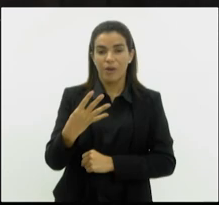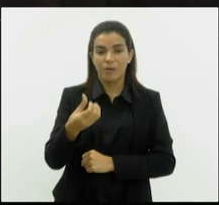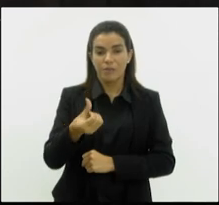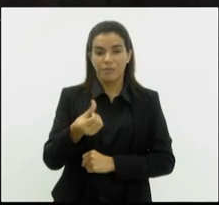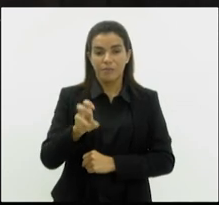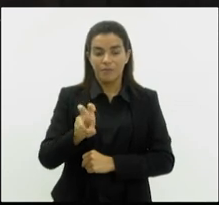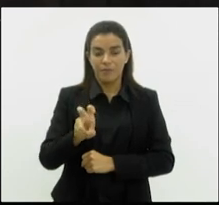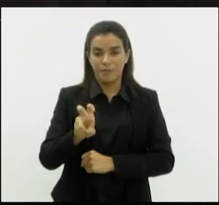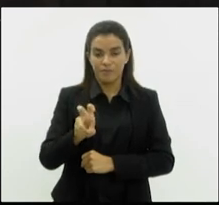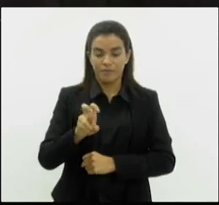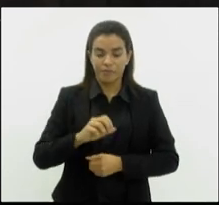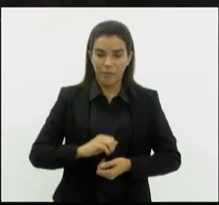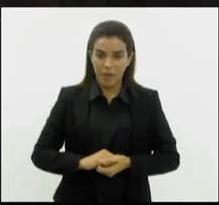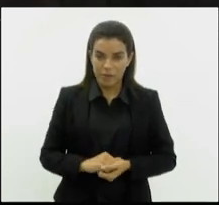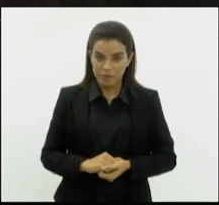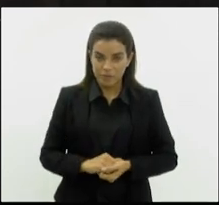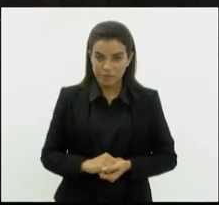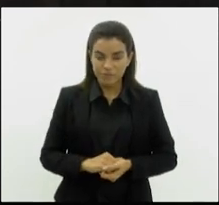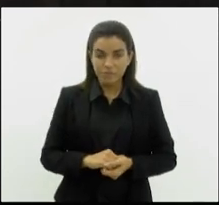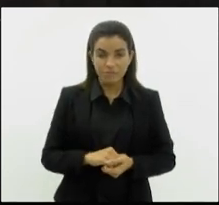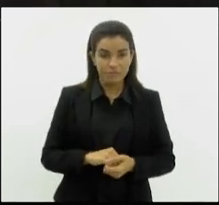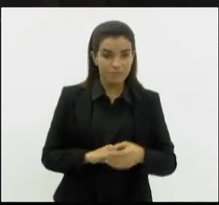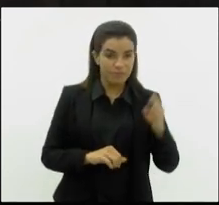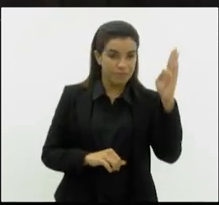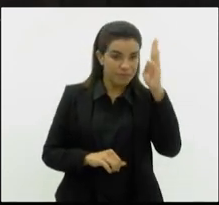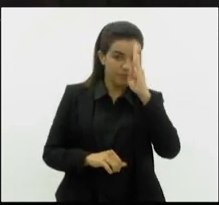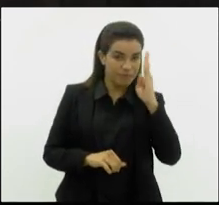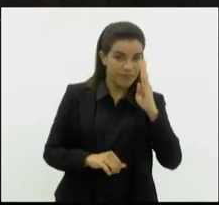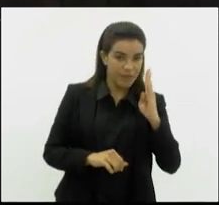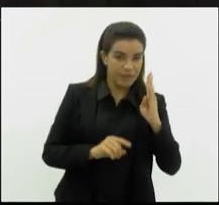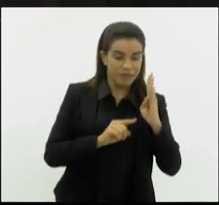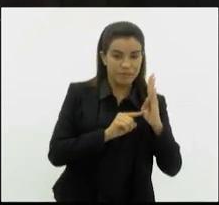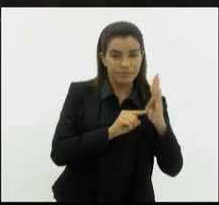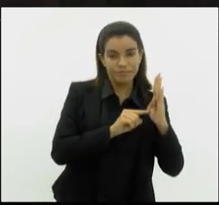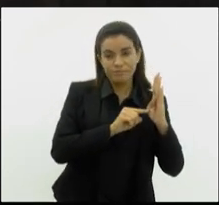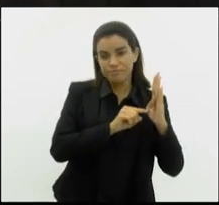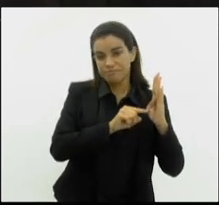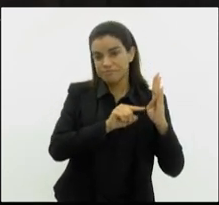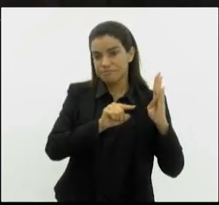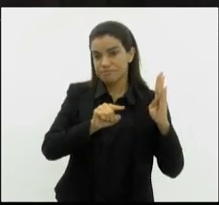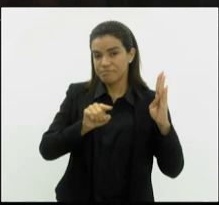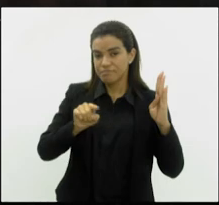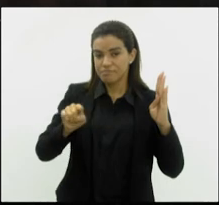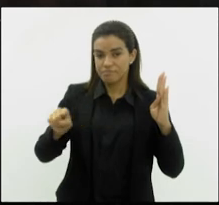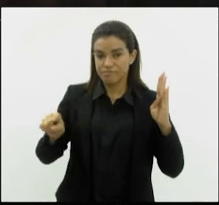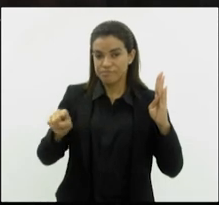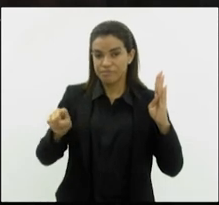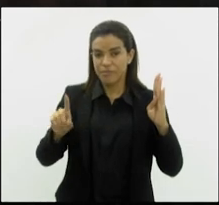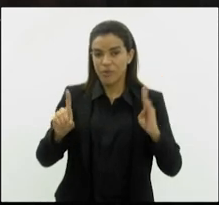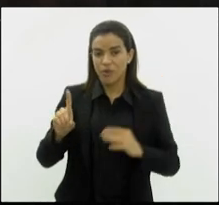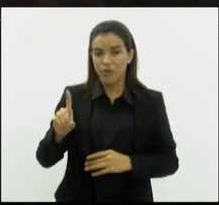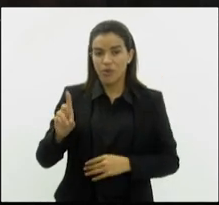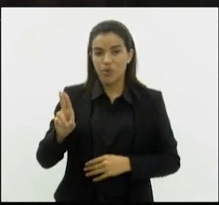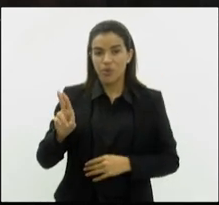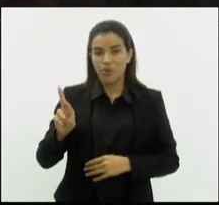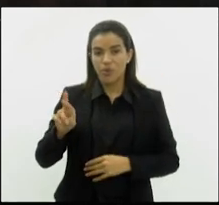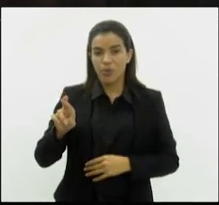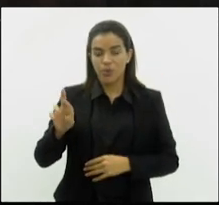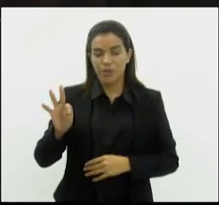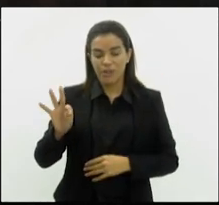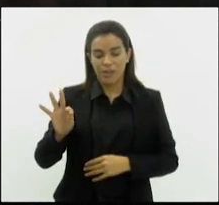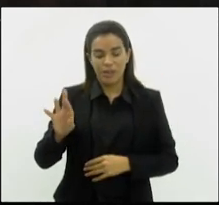BR-465, que liga Brasil até a Dutra,